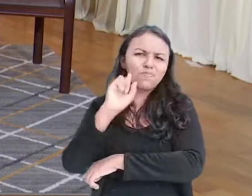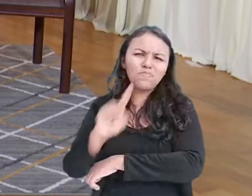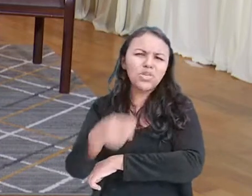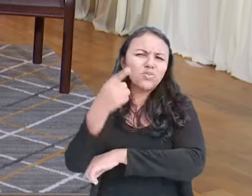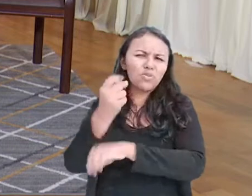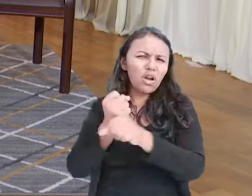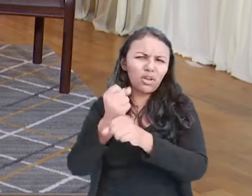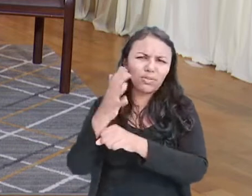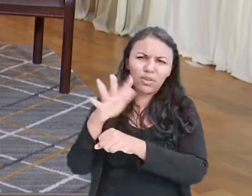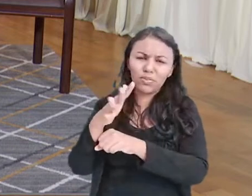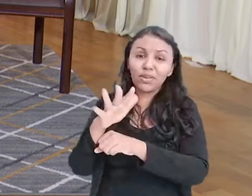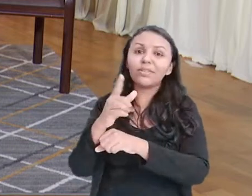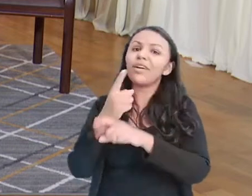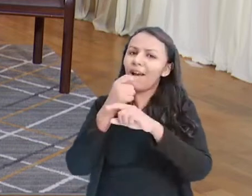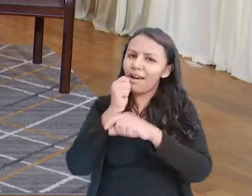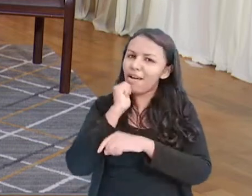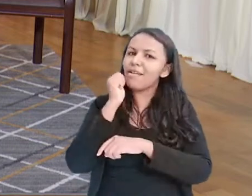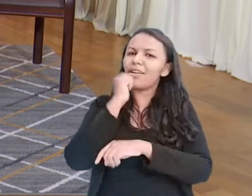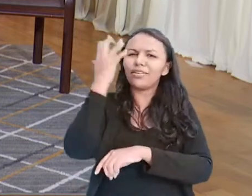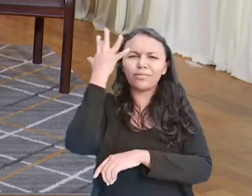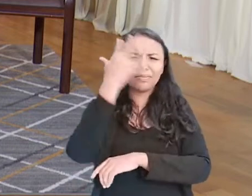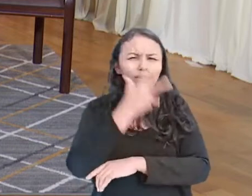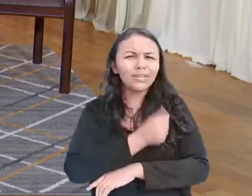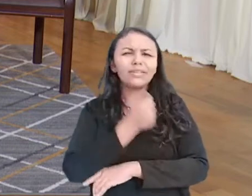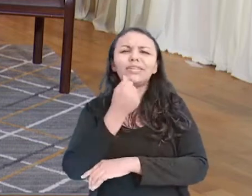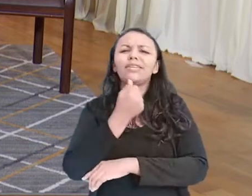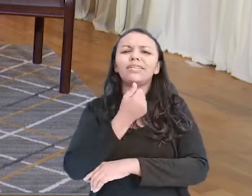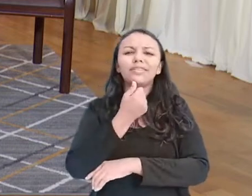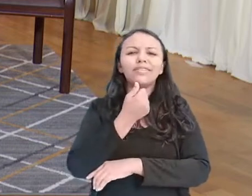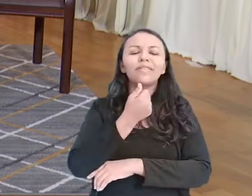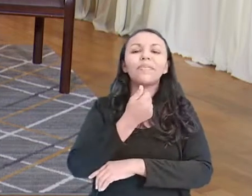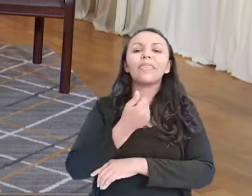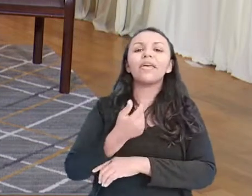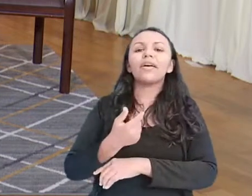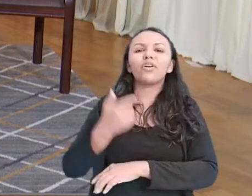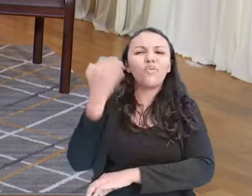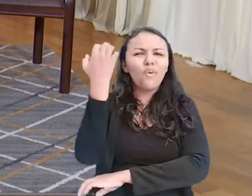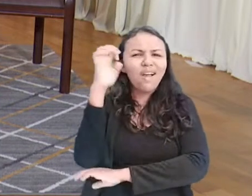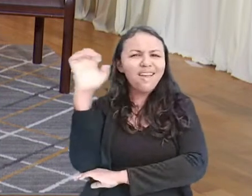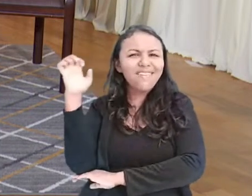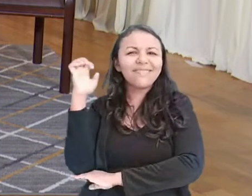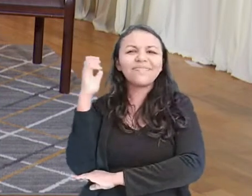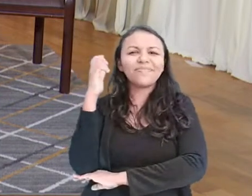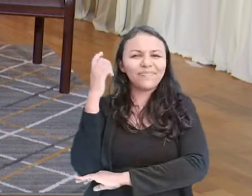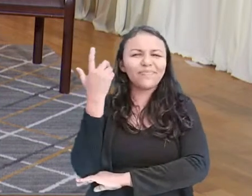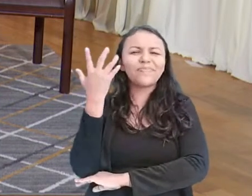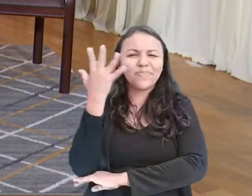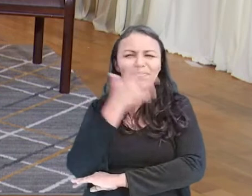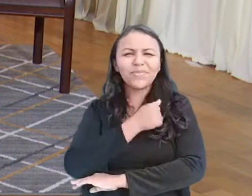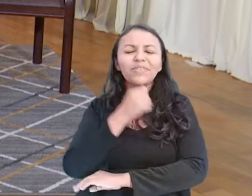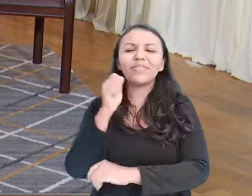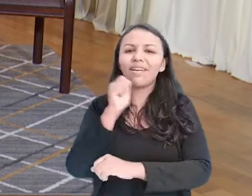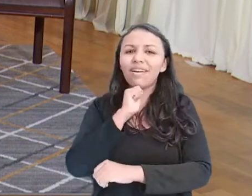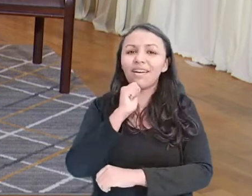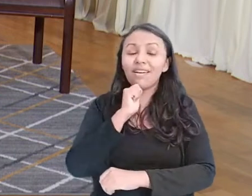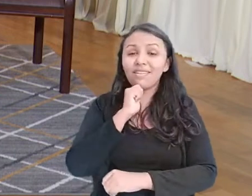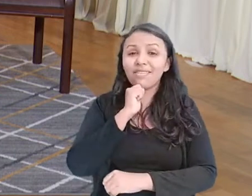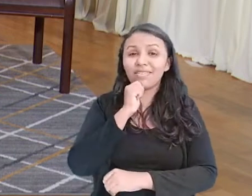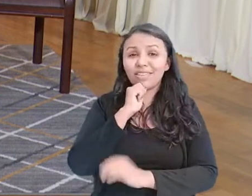das belezas do paraíso, ainda desfrutava das belezas que foram criadas